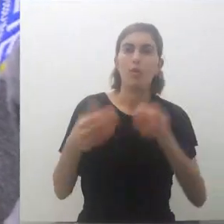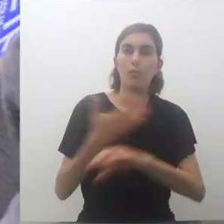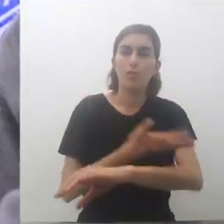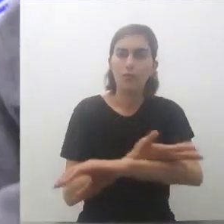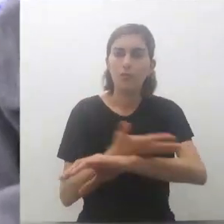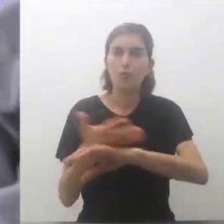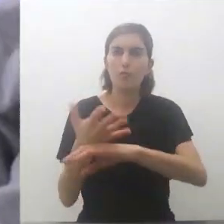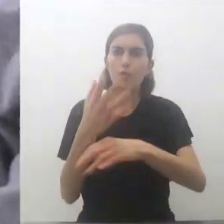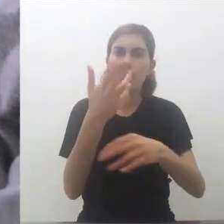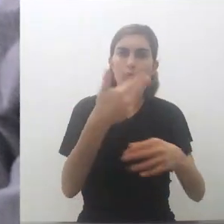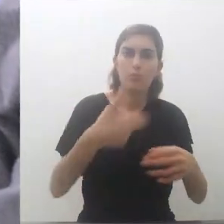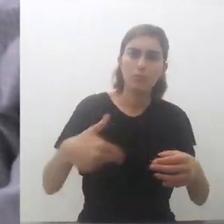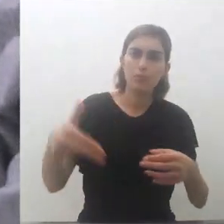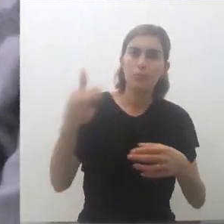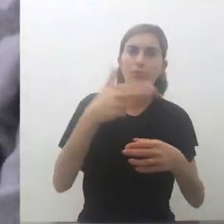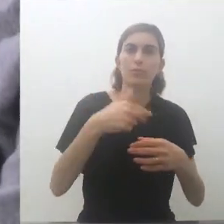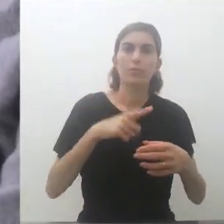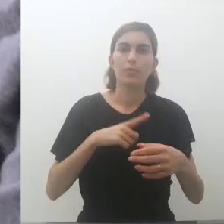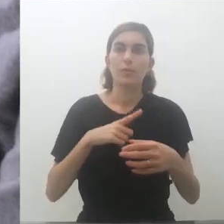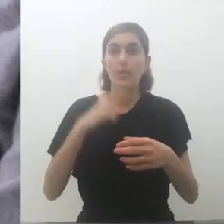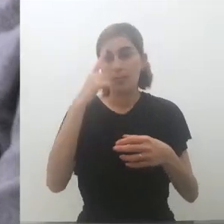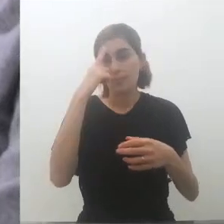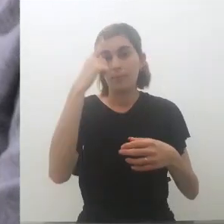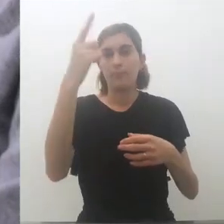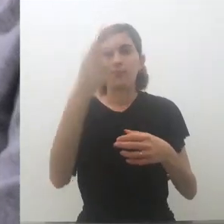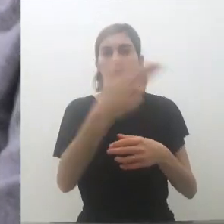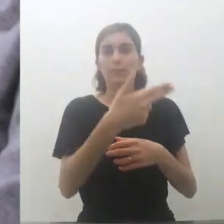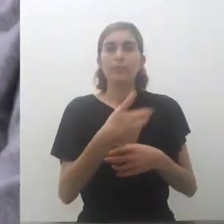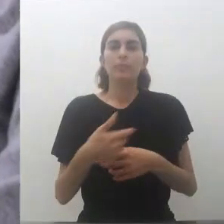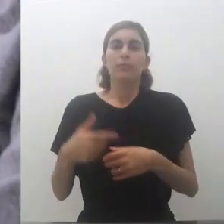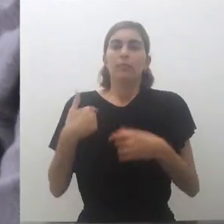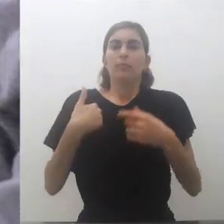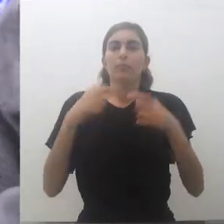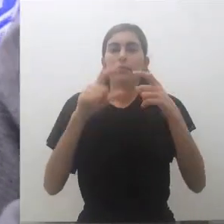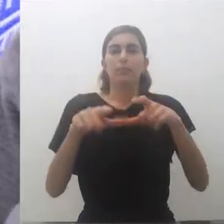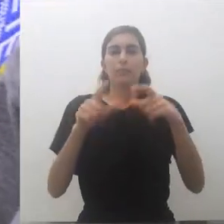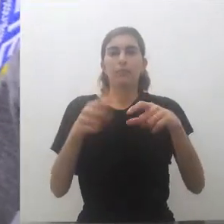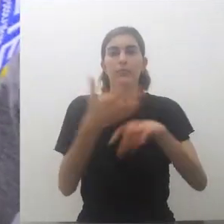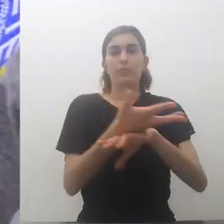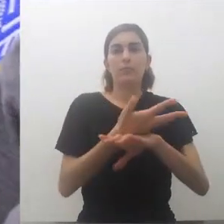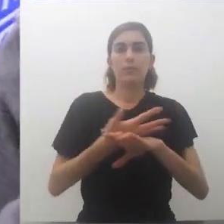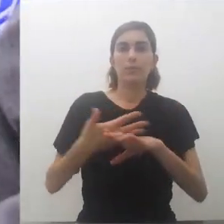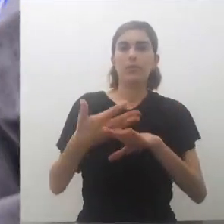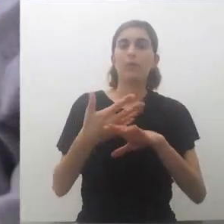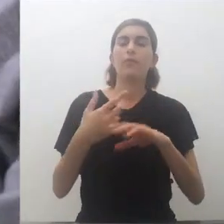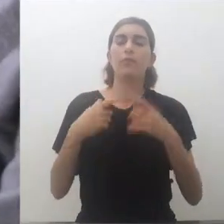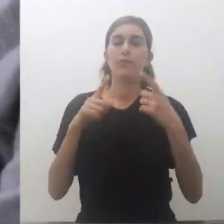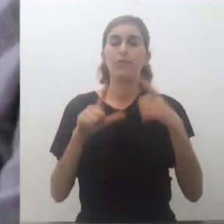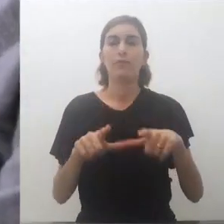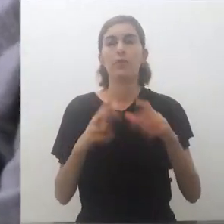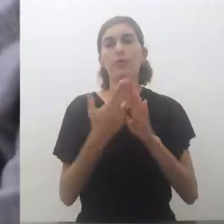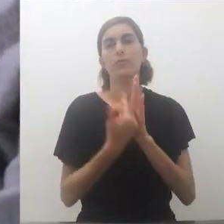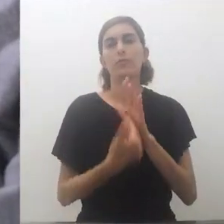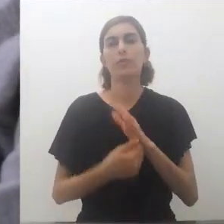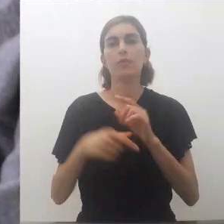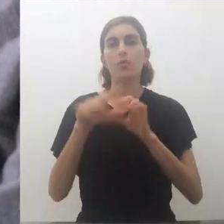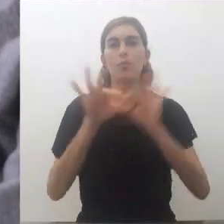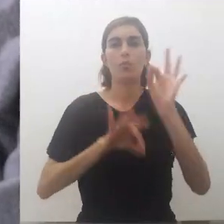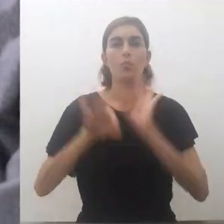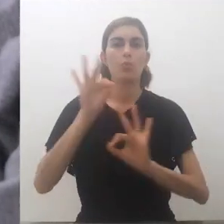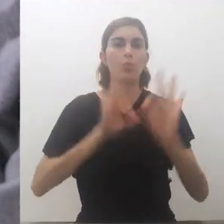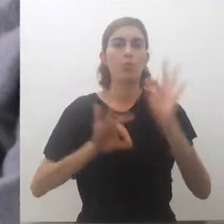eu tinha a ideia onde esse arbusto iria ocupar. Os elementos aqui